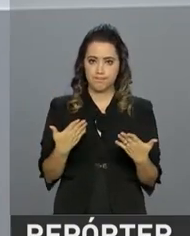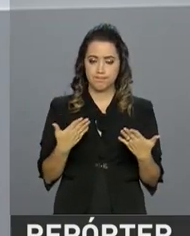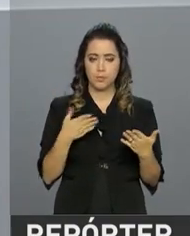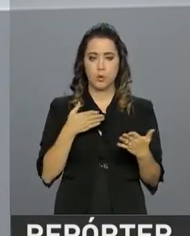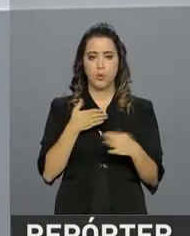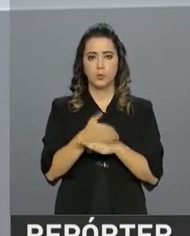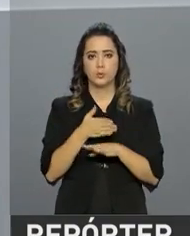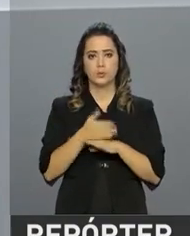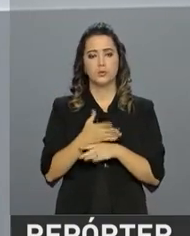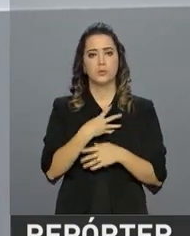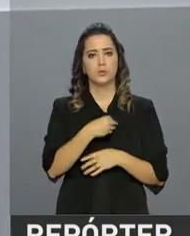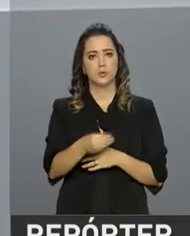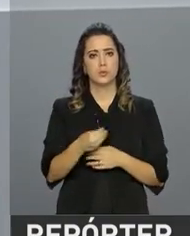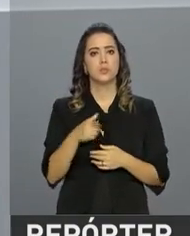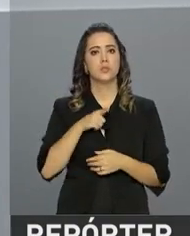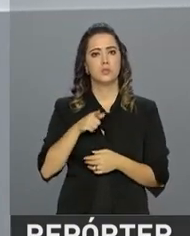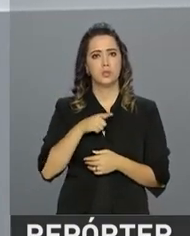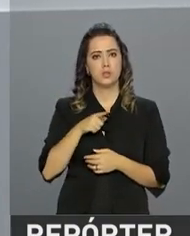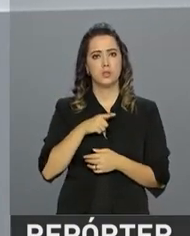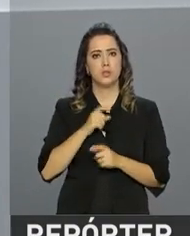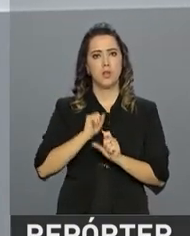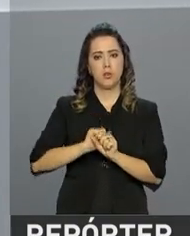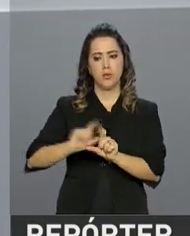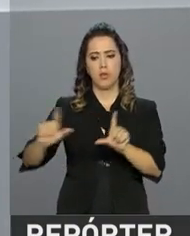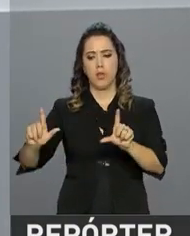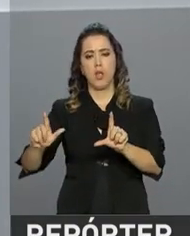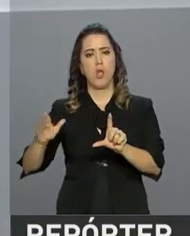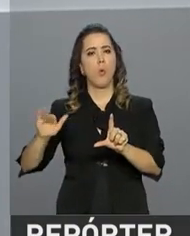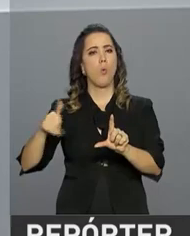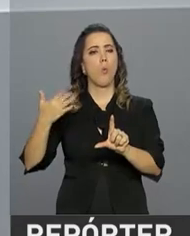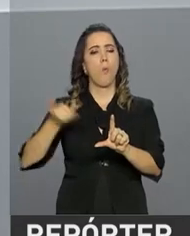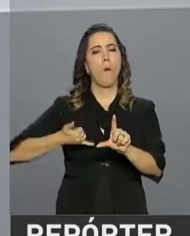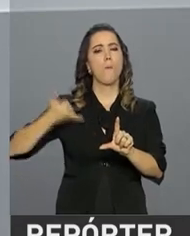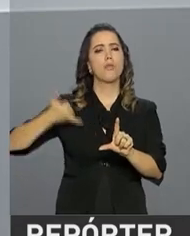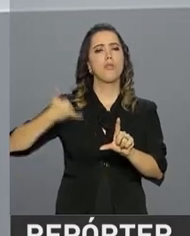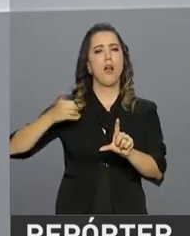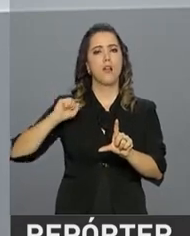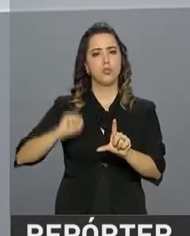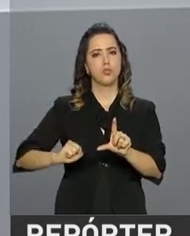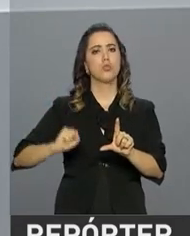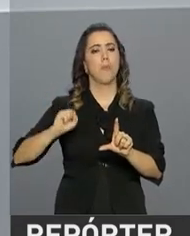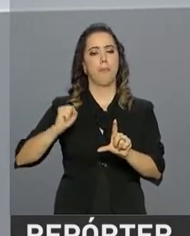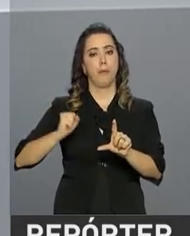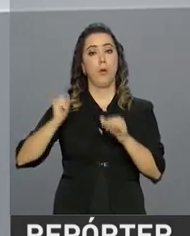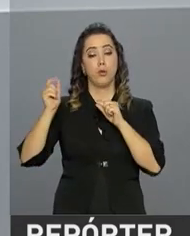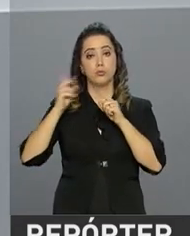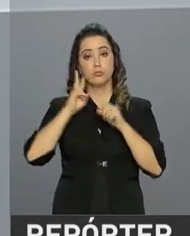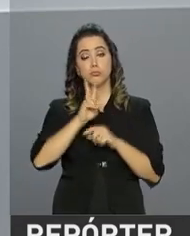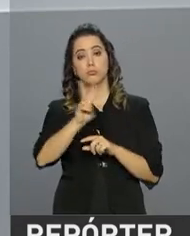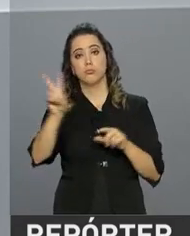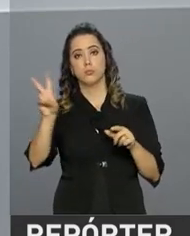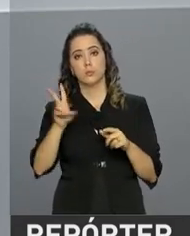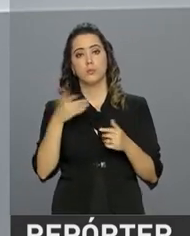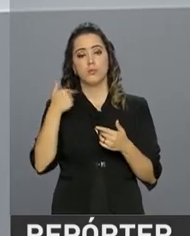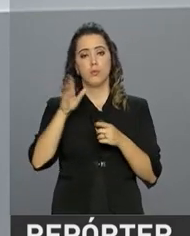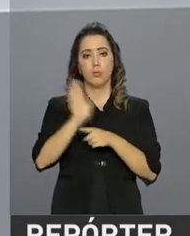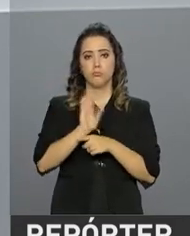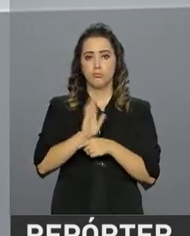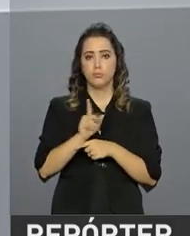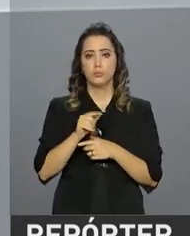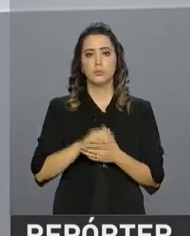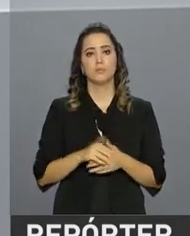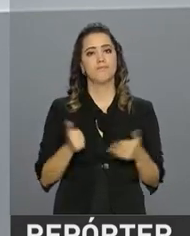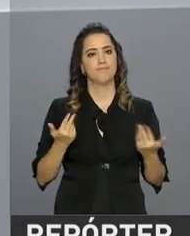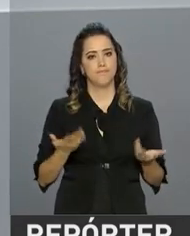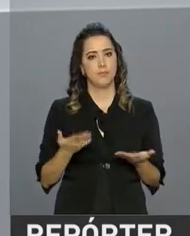pelos filhos? Para isso, existe a classificação indicativa, que mostra para qual faixa etária aquele produto audiovisual é